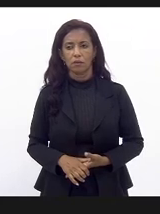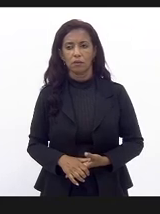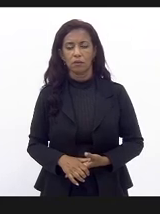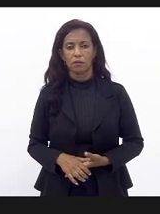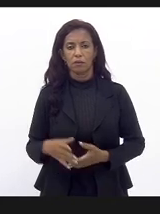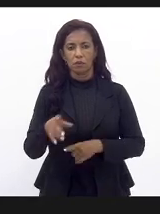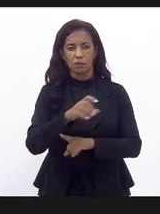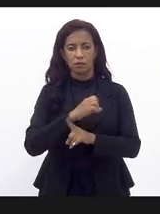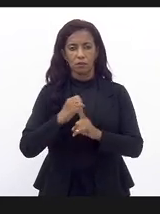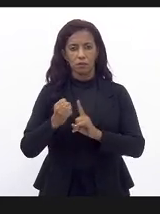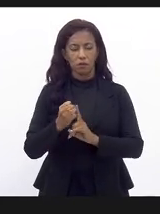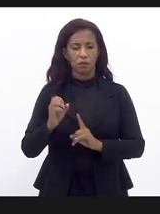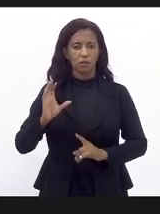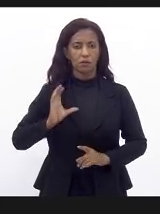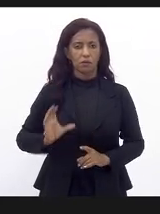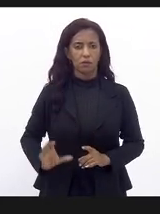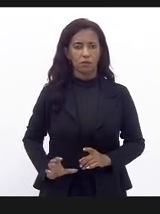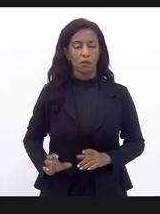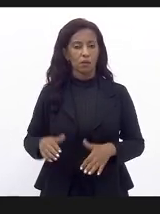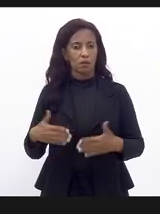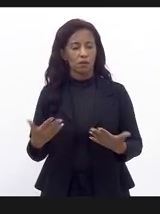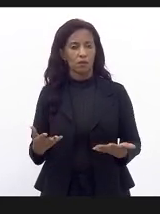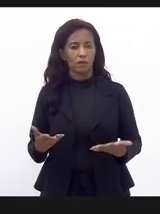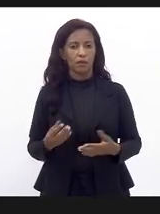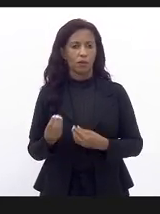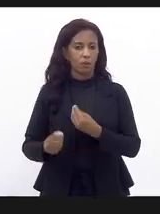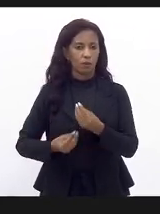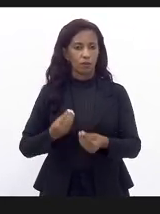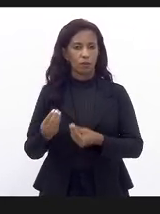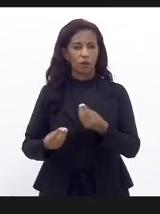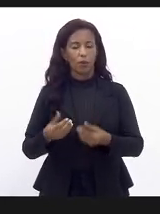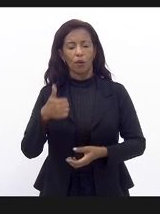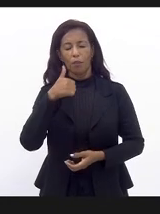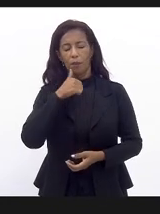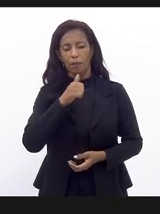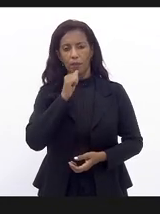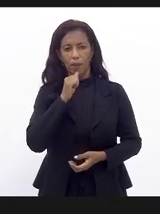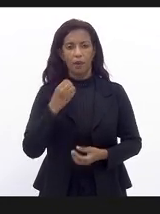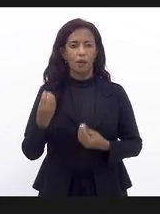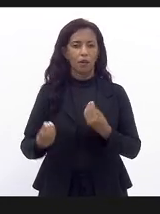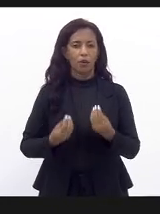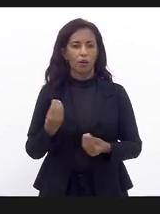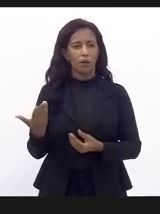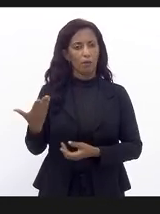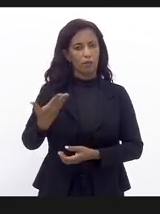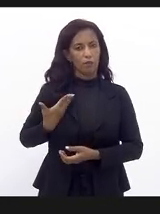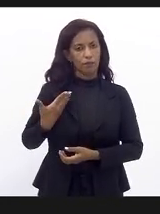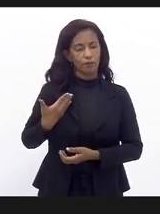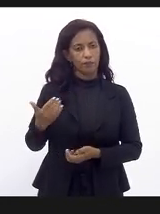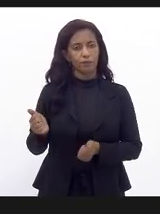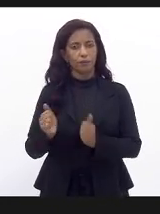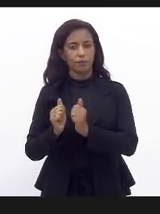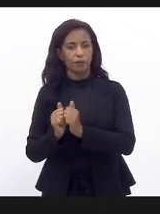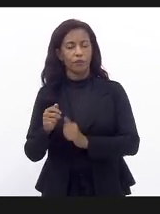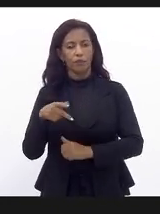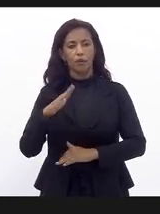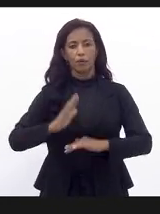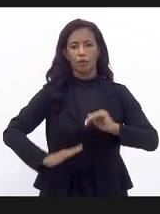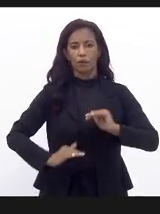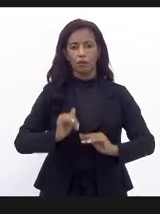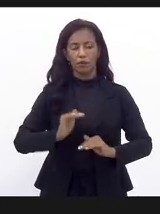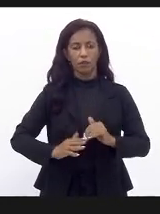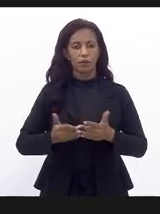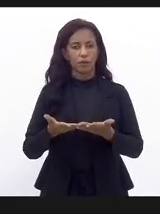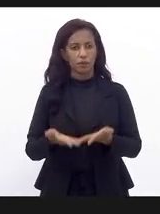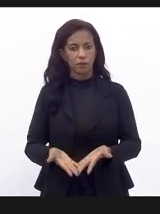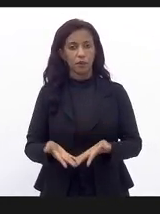da sociedade civil, enfim, como mães, como companheiras, né, como profissionais que